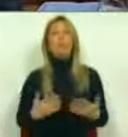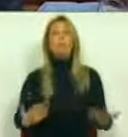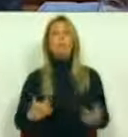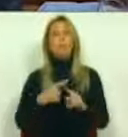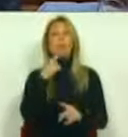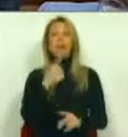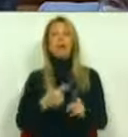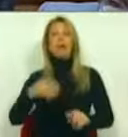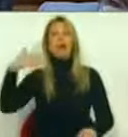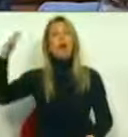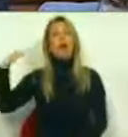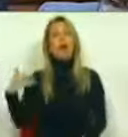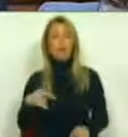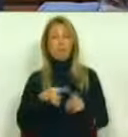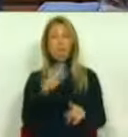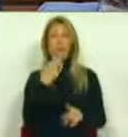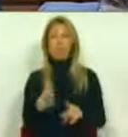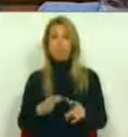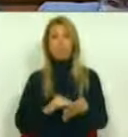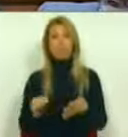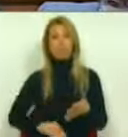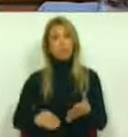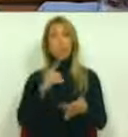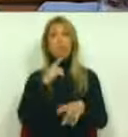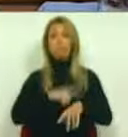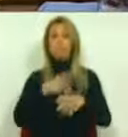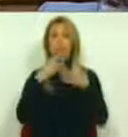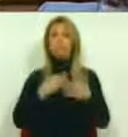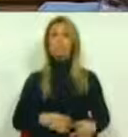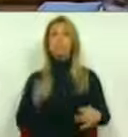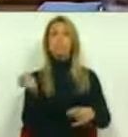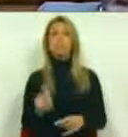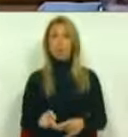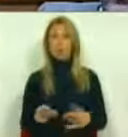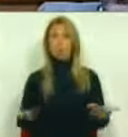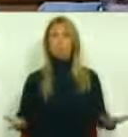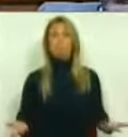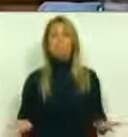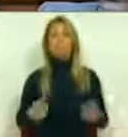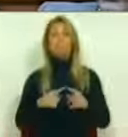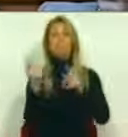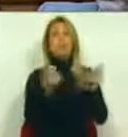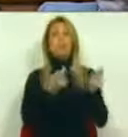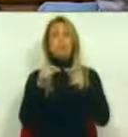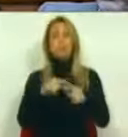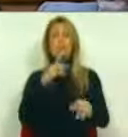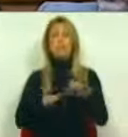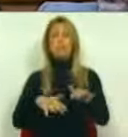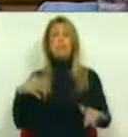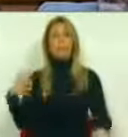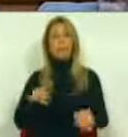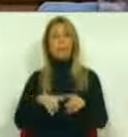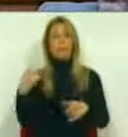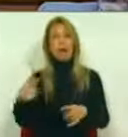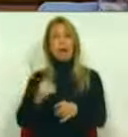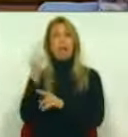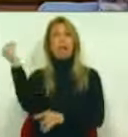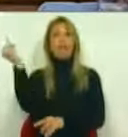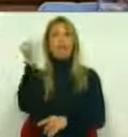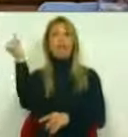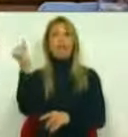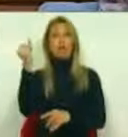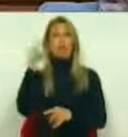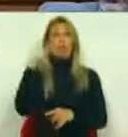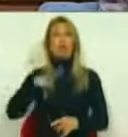que esta petição é oportuna. Além do mais, ela é discutida neste plenário, num contexto em que decorre no Instituto Nacional da Farmácia